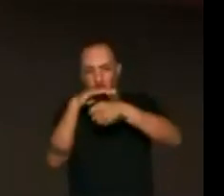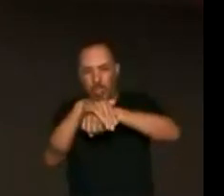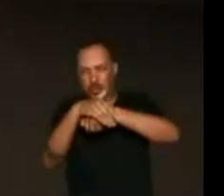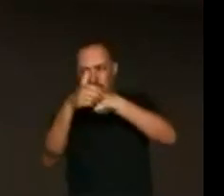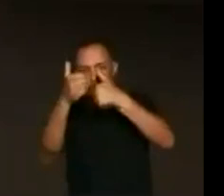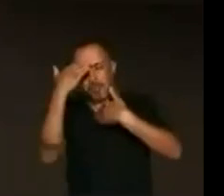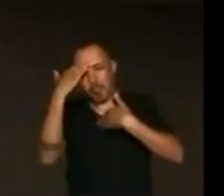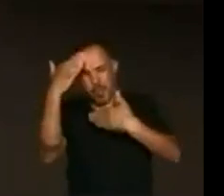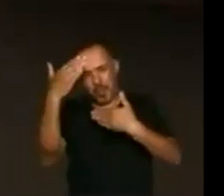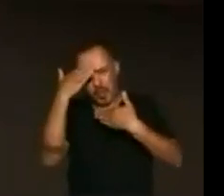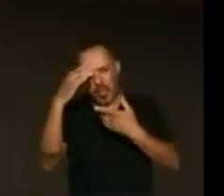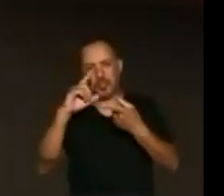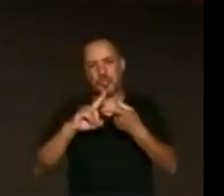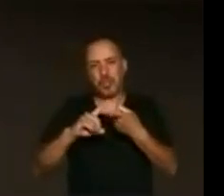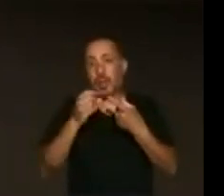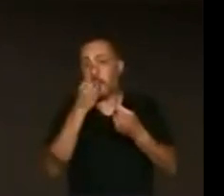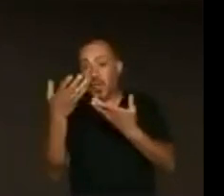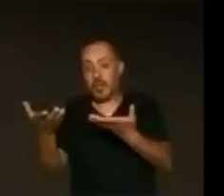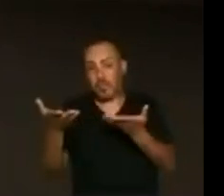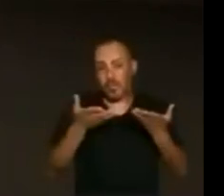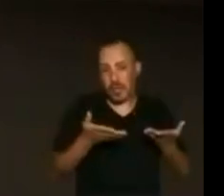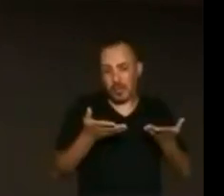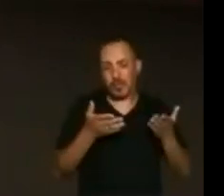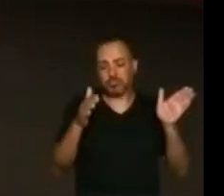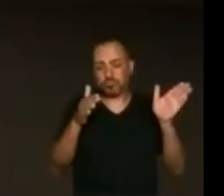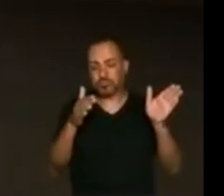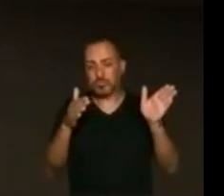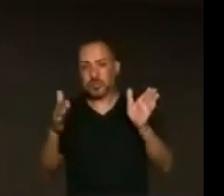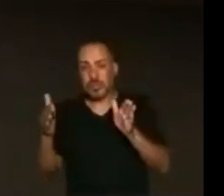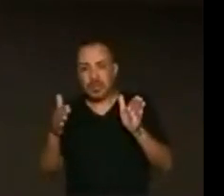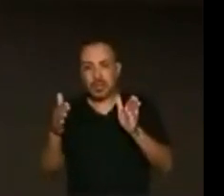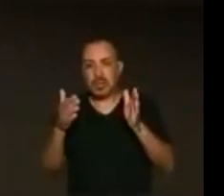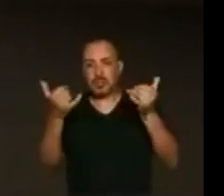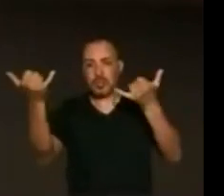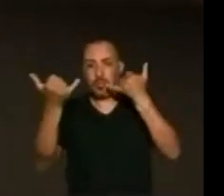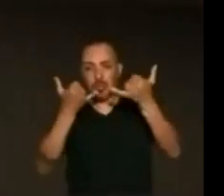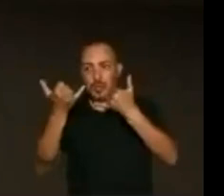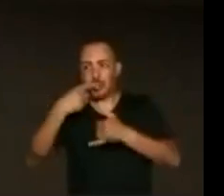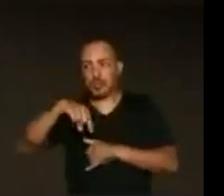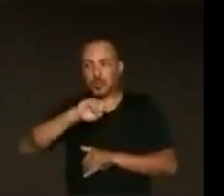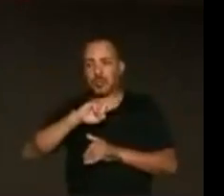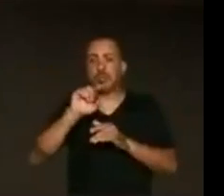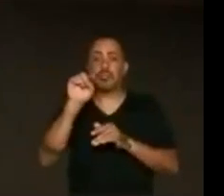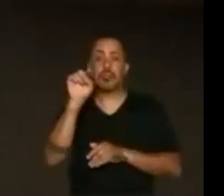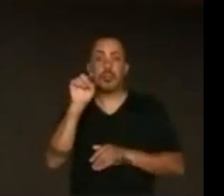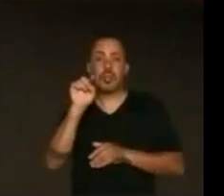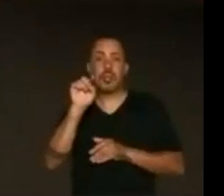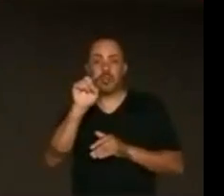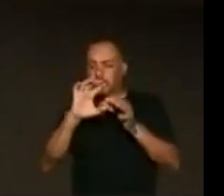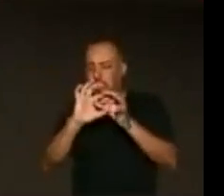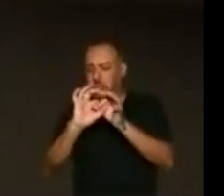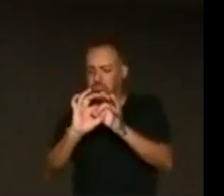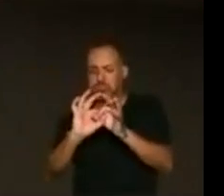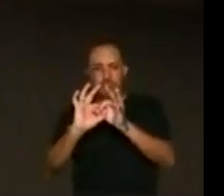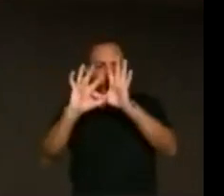amigo? Obrigado. Primeiramente, bem-vindo aqui ao evento. Obrigado pelo seu tempo aí em trazer essas informações para a gente. E vou deixar contigo aí